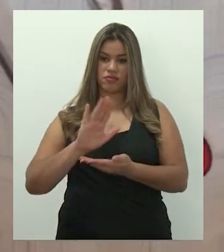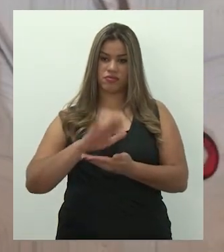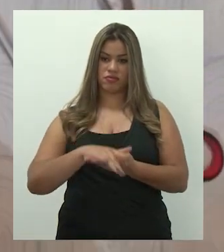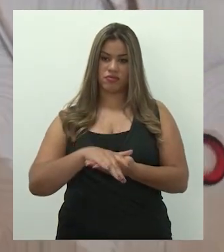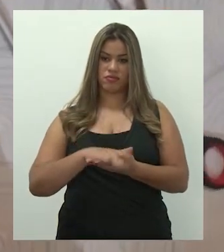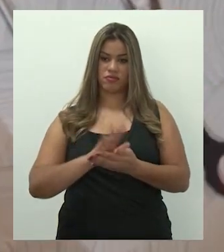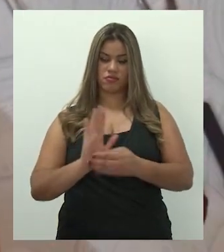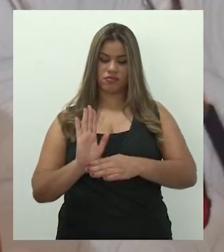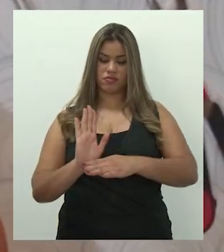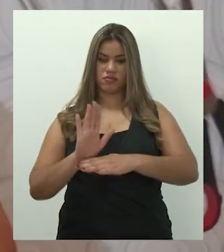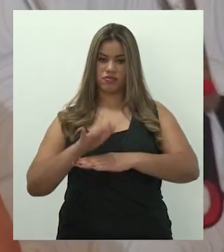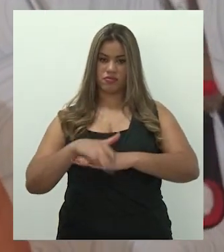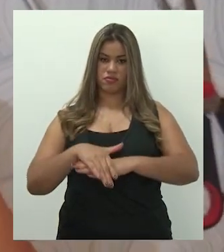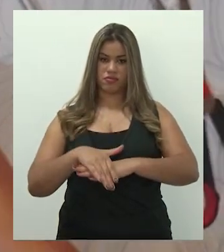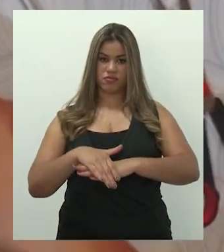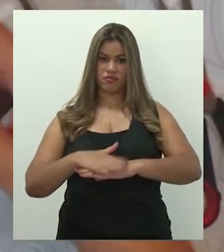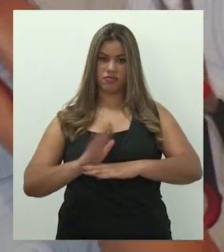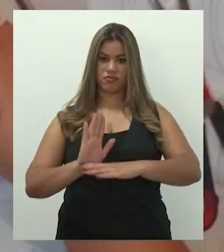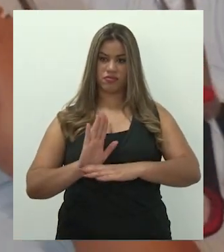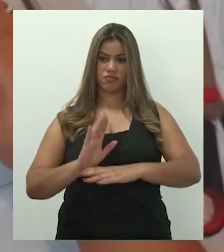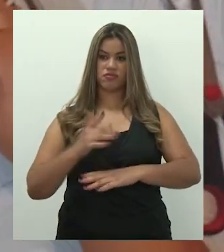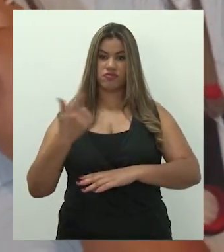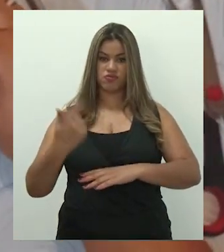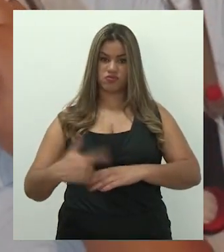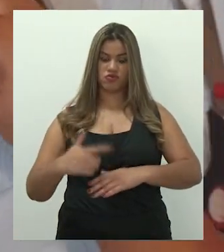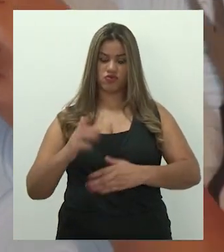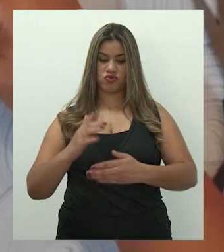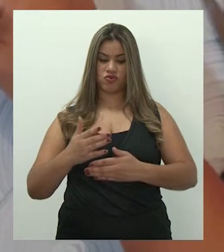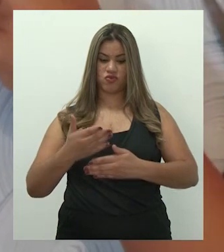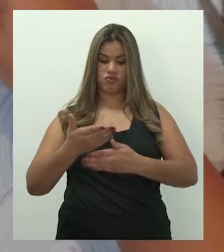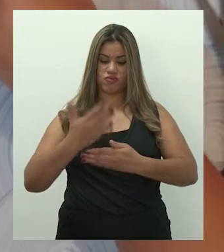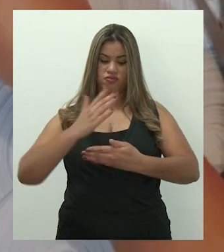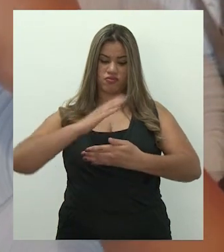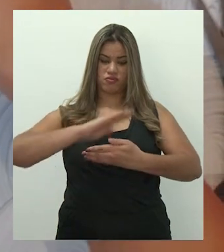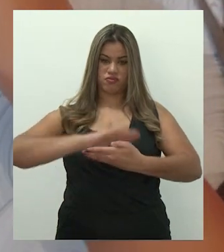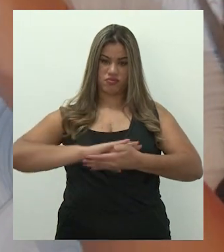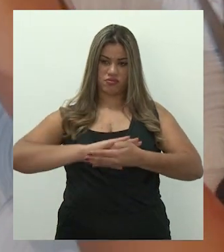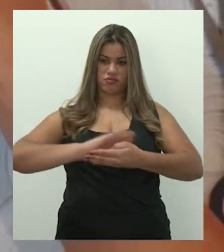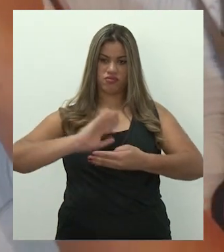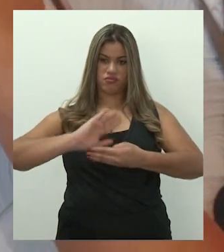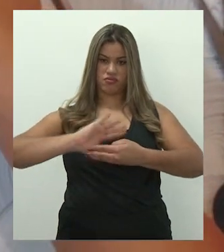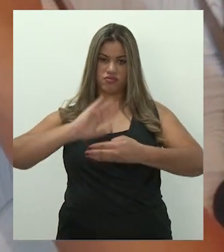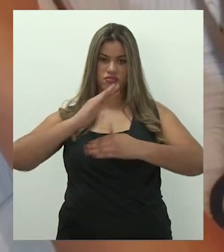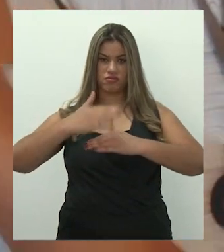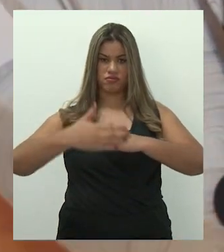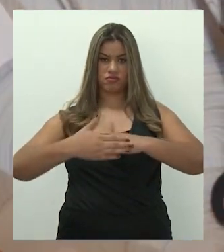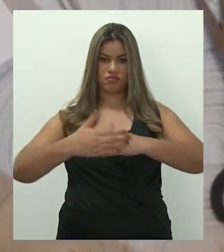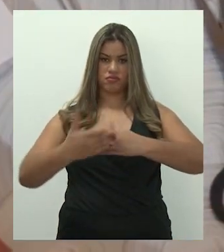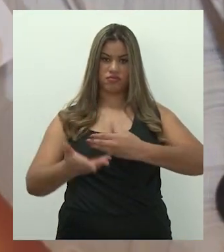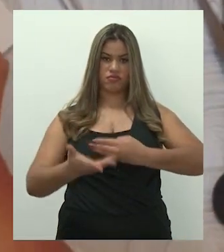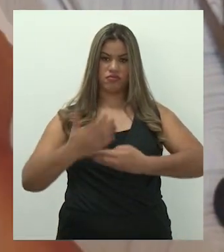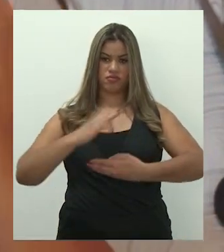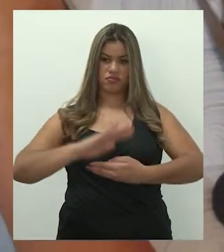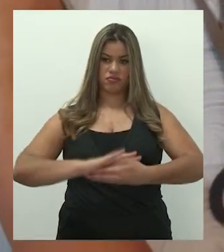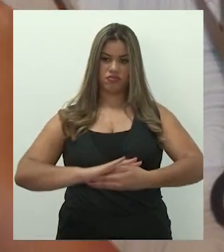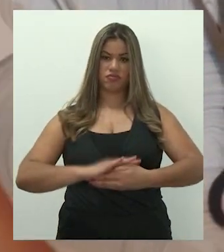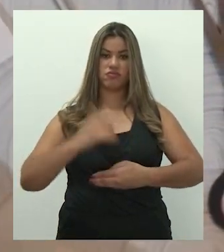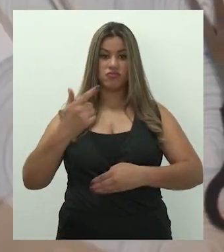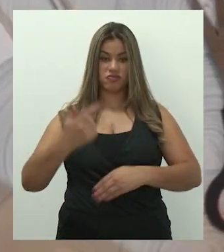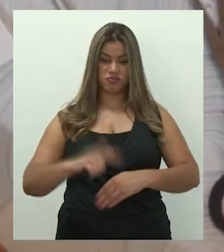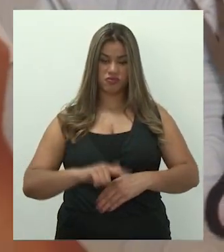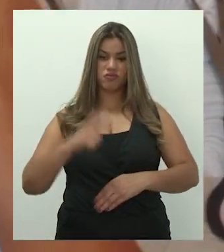vinco. Faça isso dos dois lados, vire a folha, torne a dobrar o